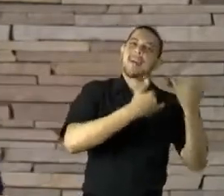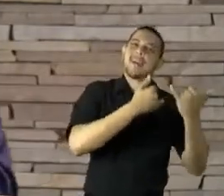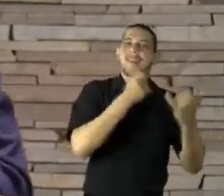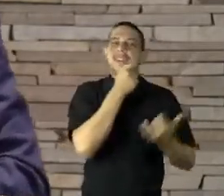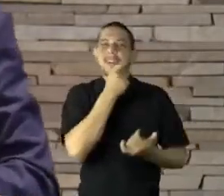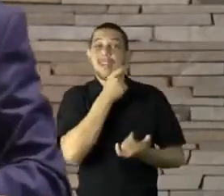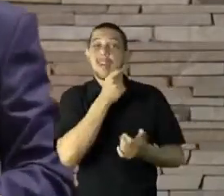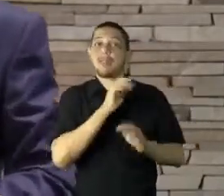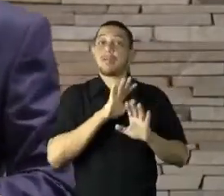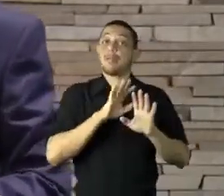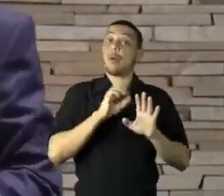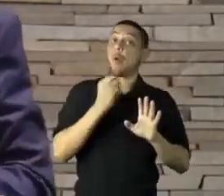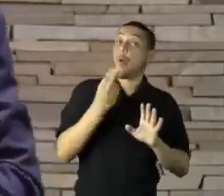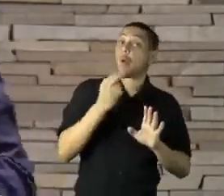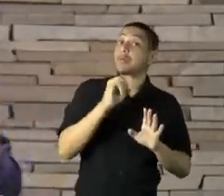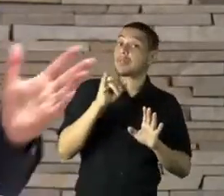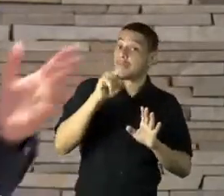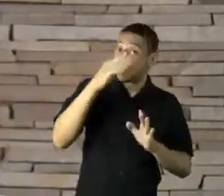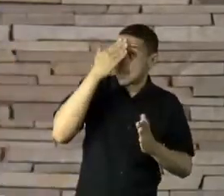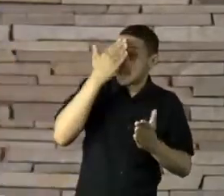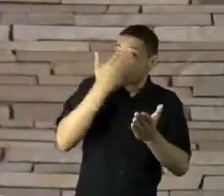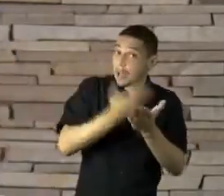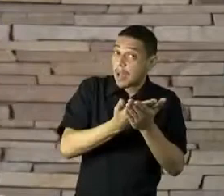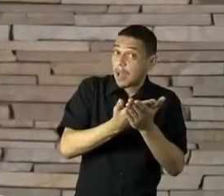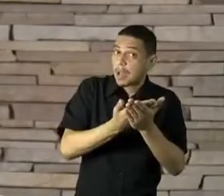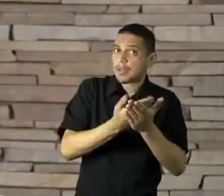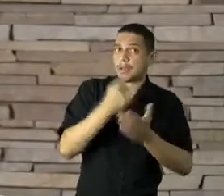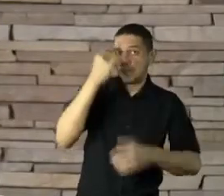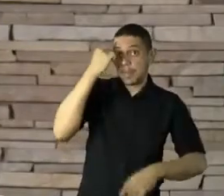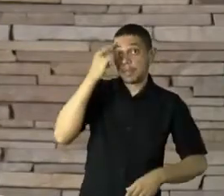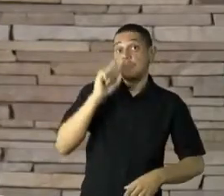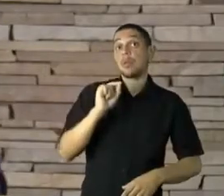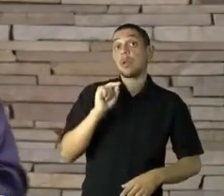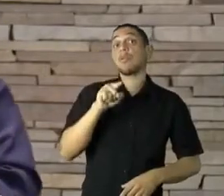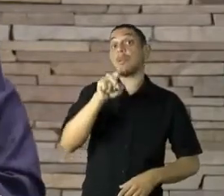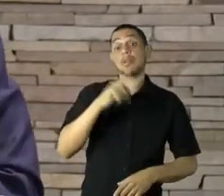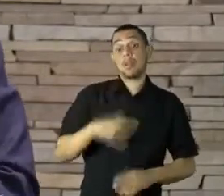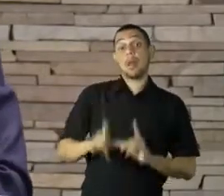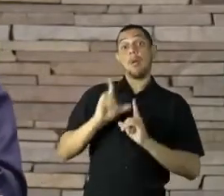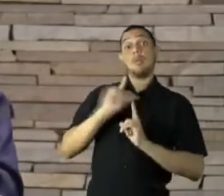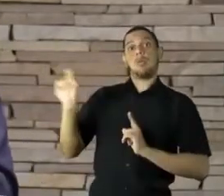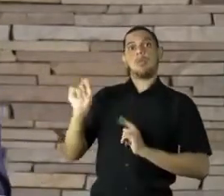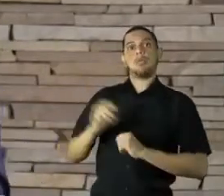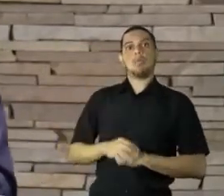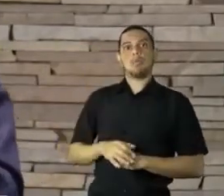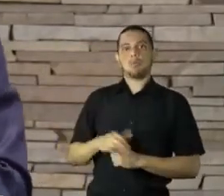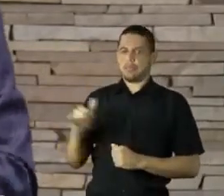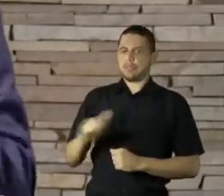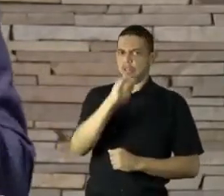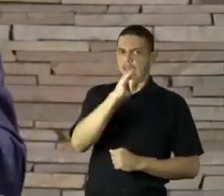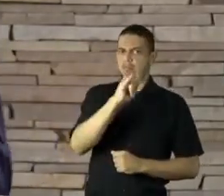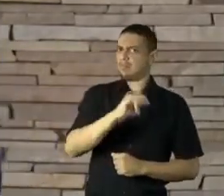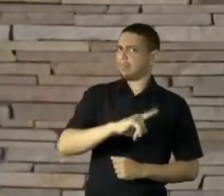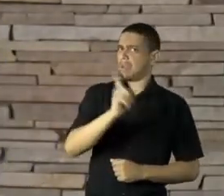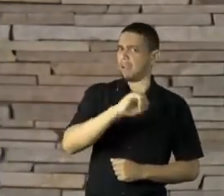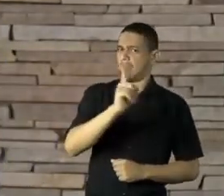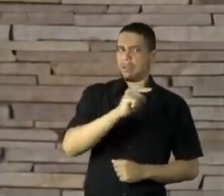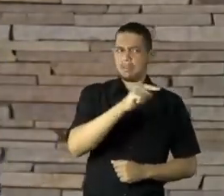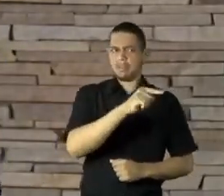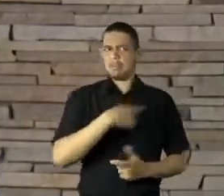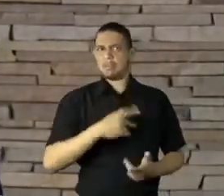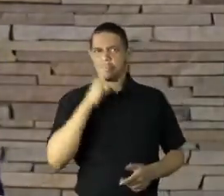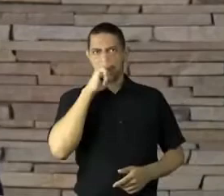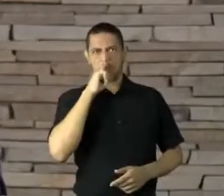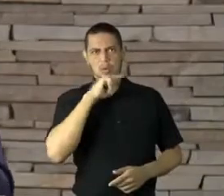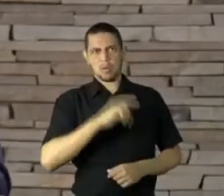acreditar se eu acredito que eu penso que você sairia correndo daquele avião mas sabe na vida